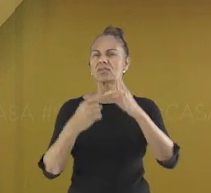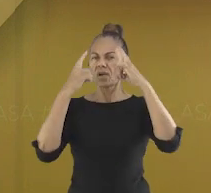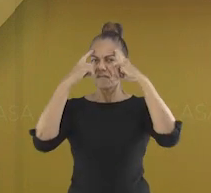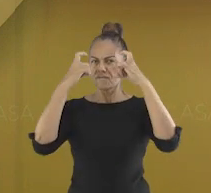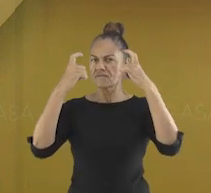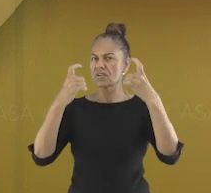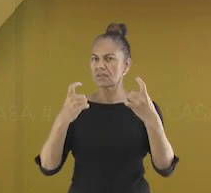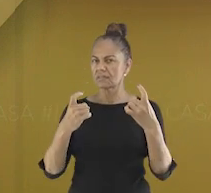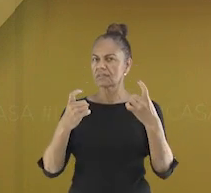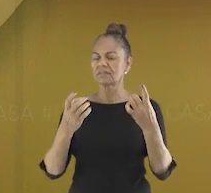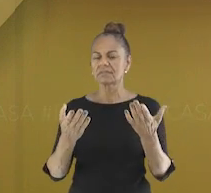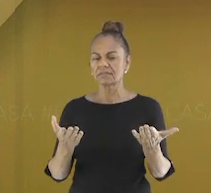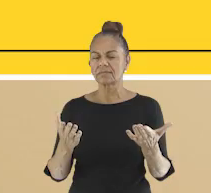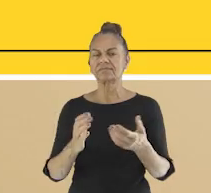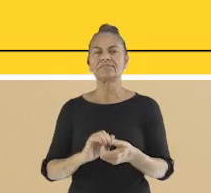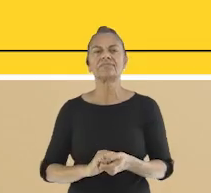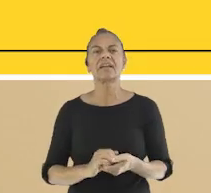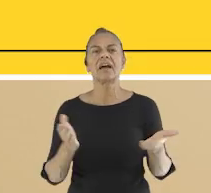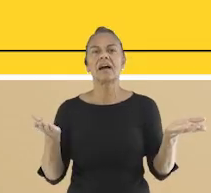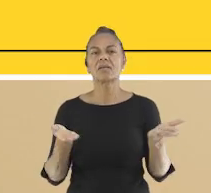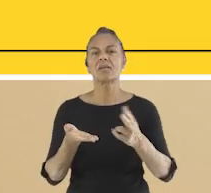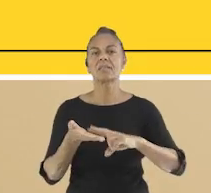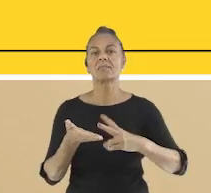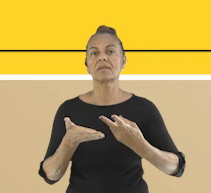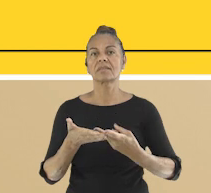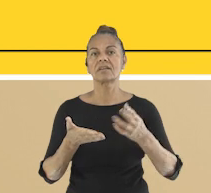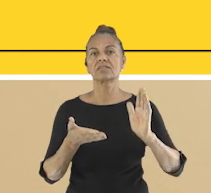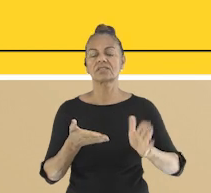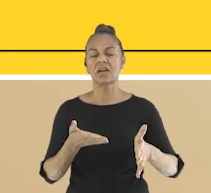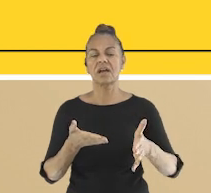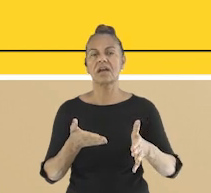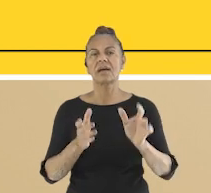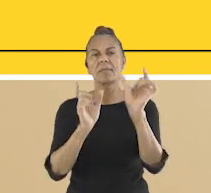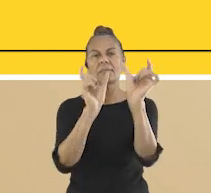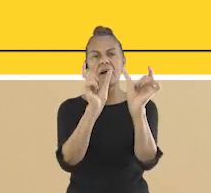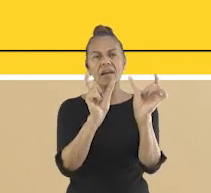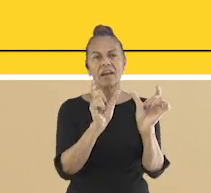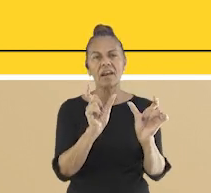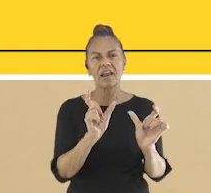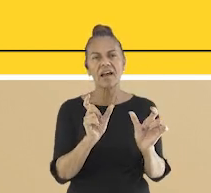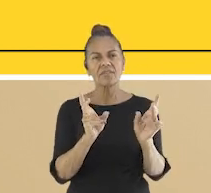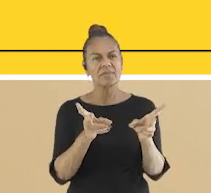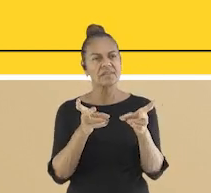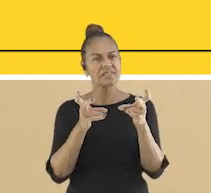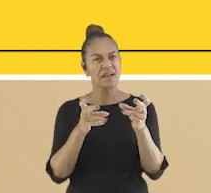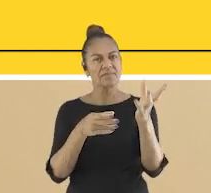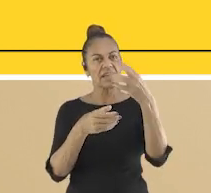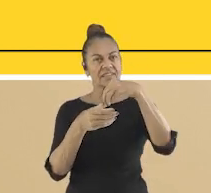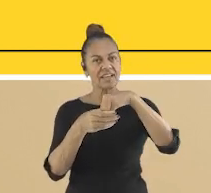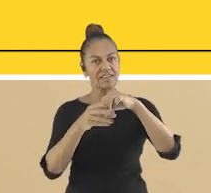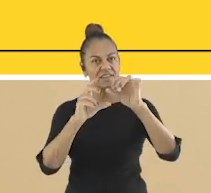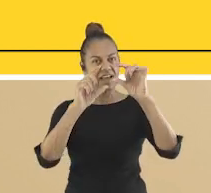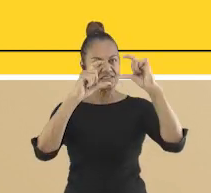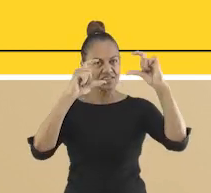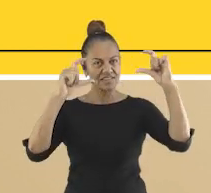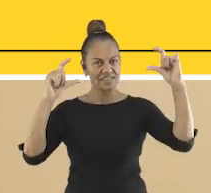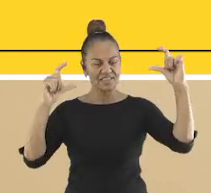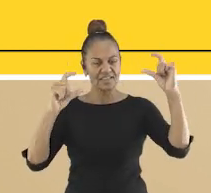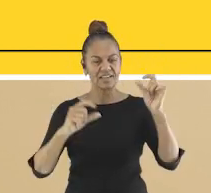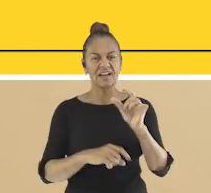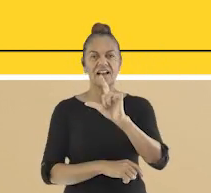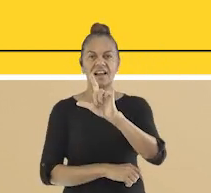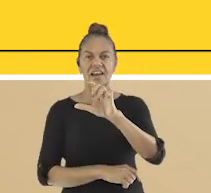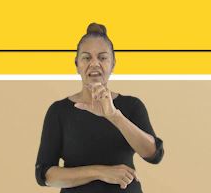originados de uma cultura violenta. Agora que realizamos a interpretação, Observe essas palavras que eu retirei e